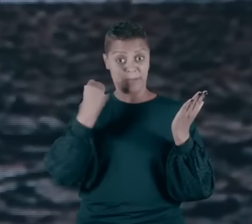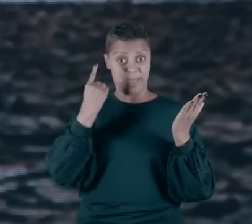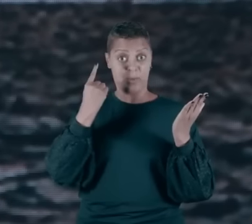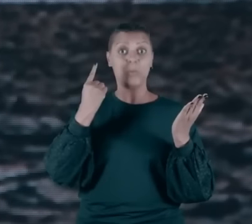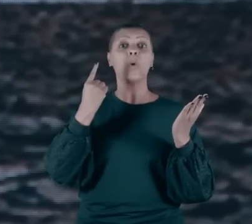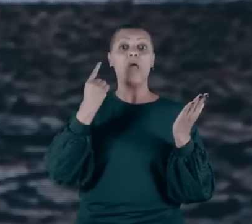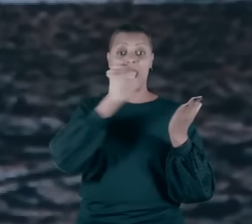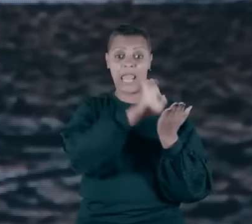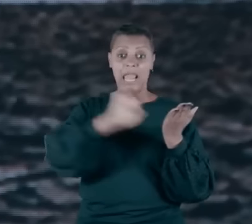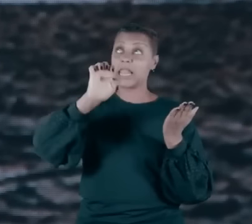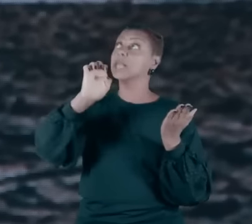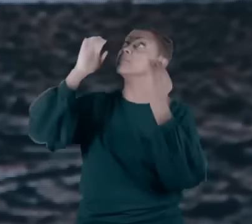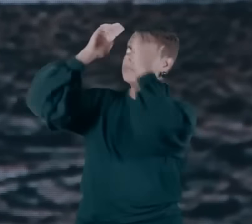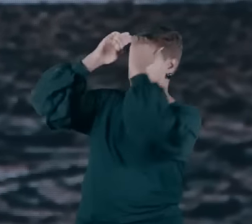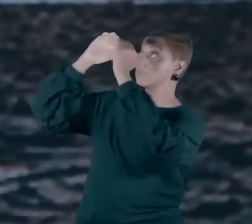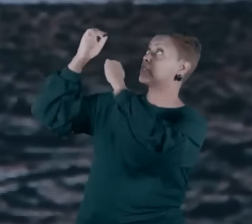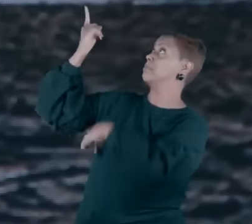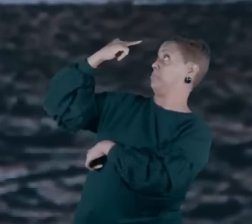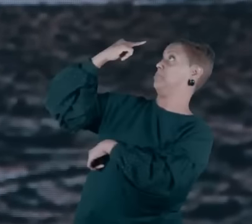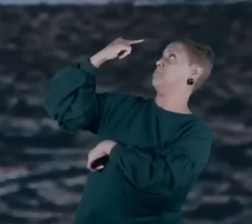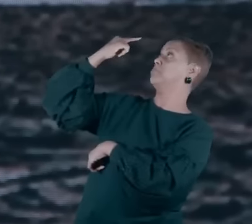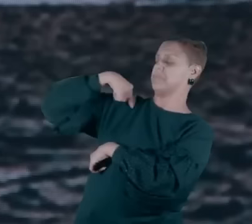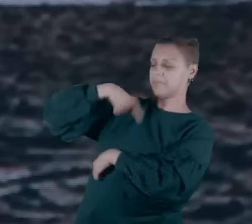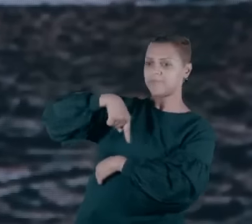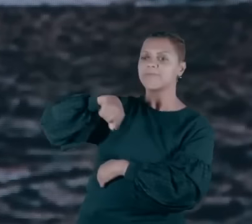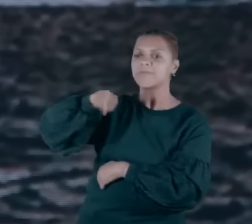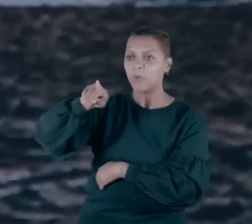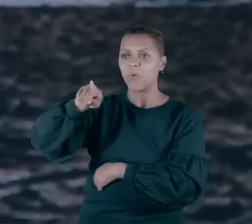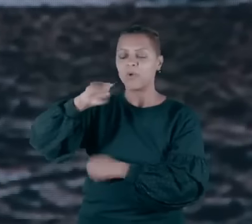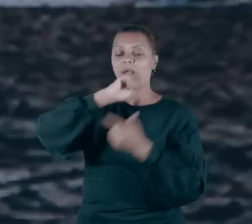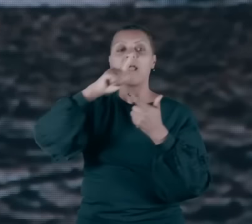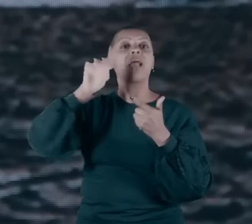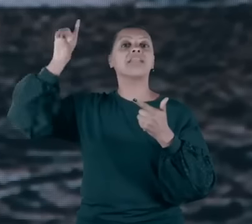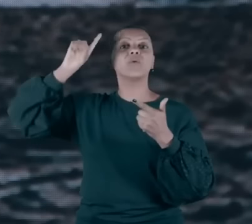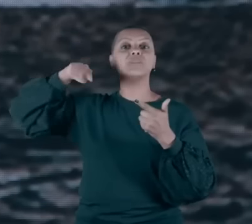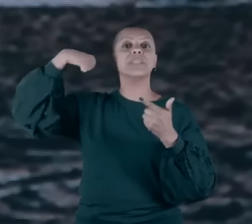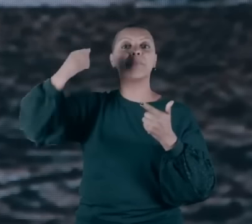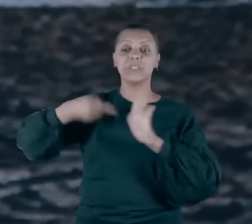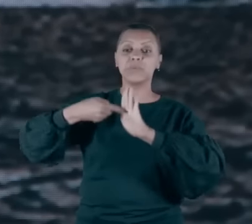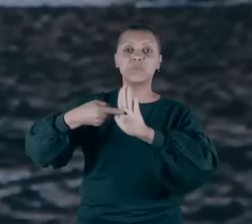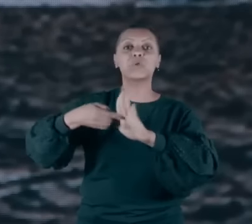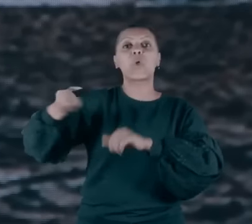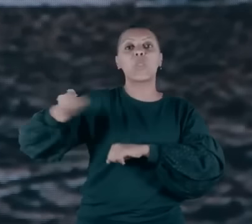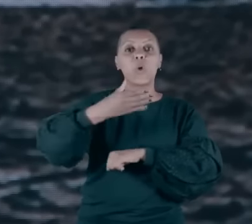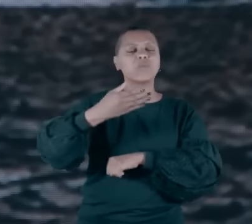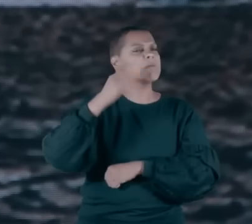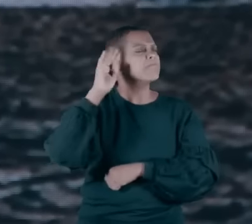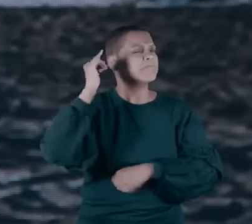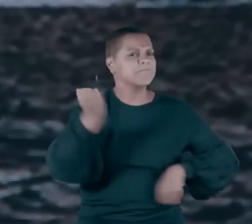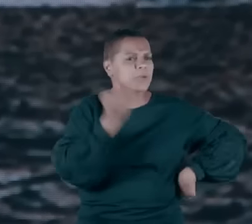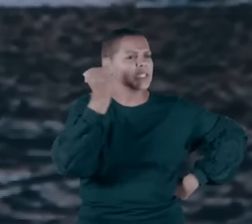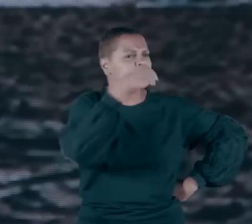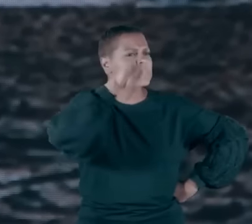obedeceu o primeiro comando depois Deus deu o próximo comando é muito importante você entender isso porque